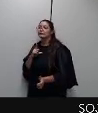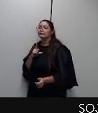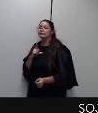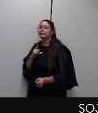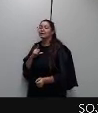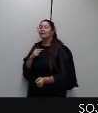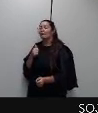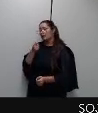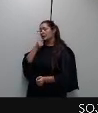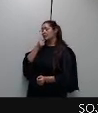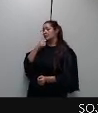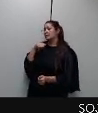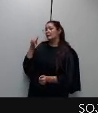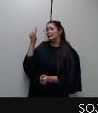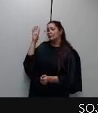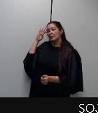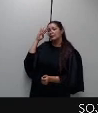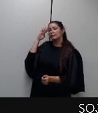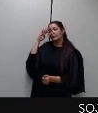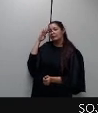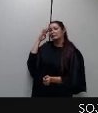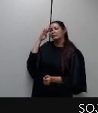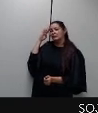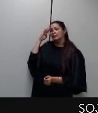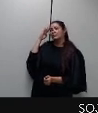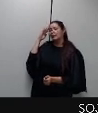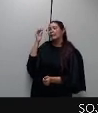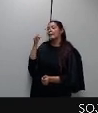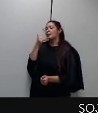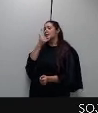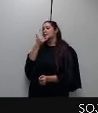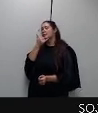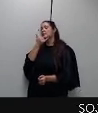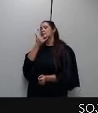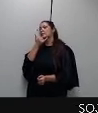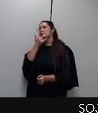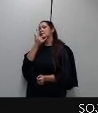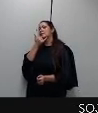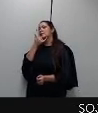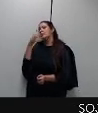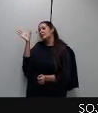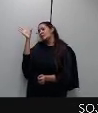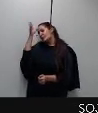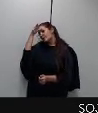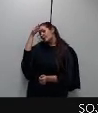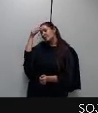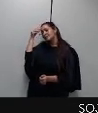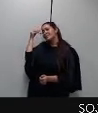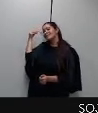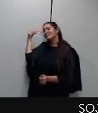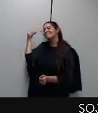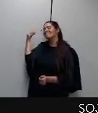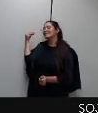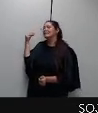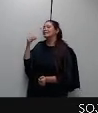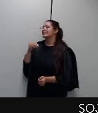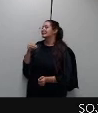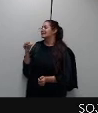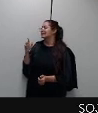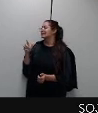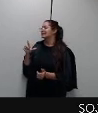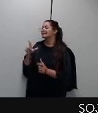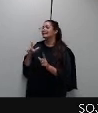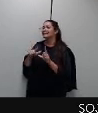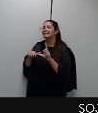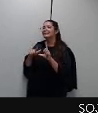posição Presidente peço desculpa procedência por um especialista nessa matéria morte também o que pedir